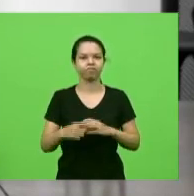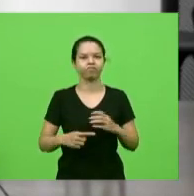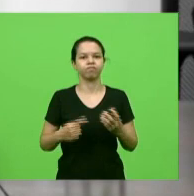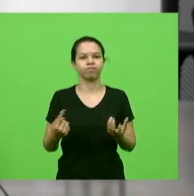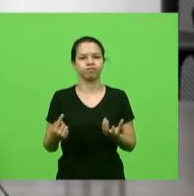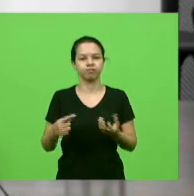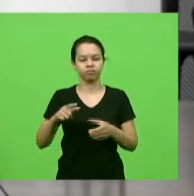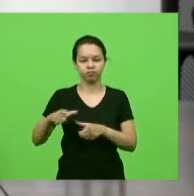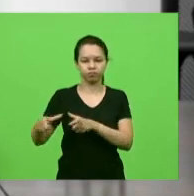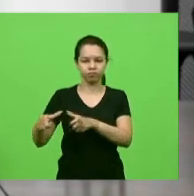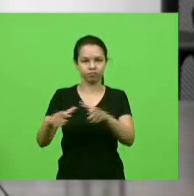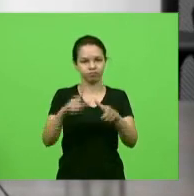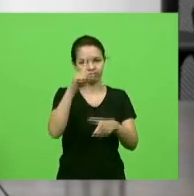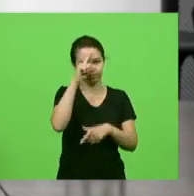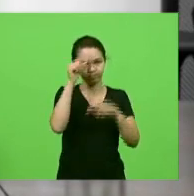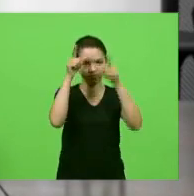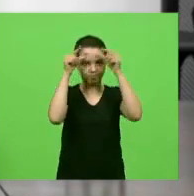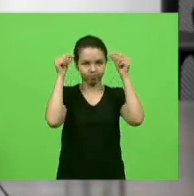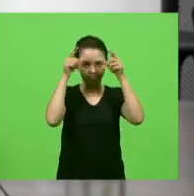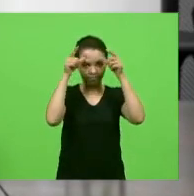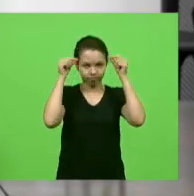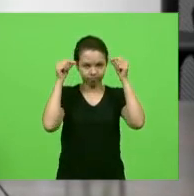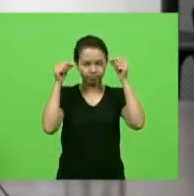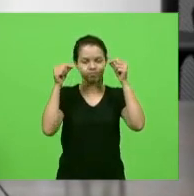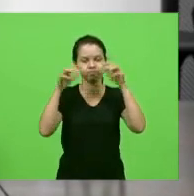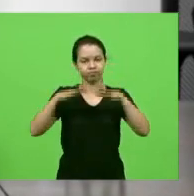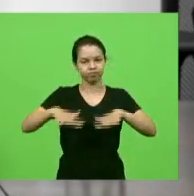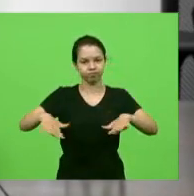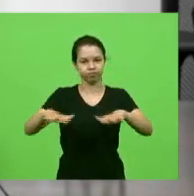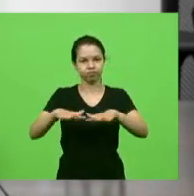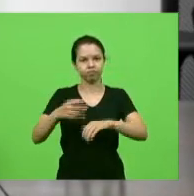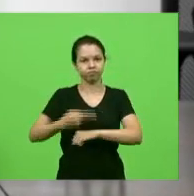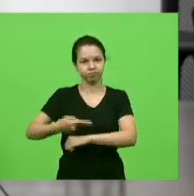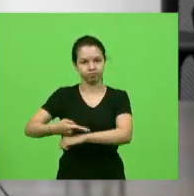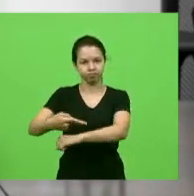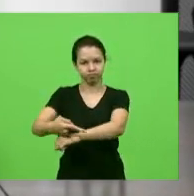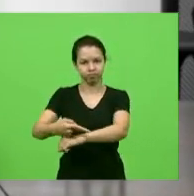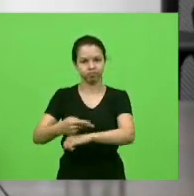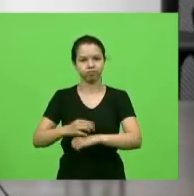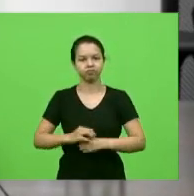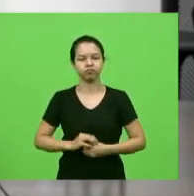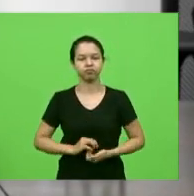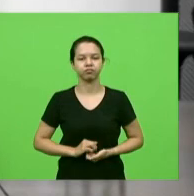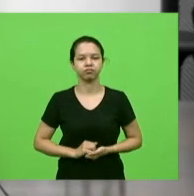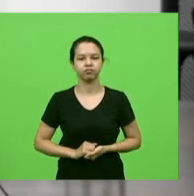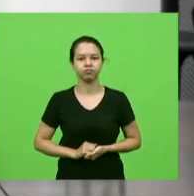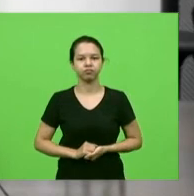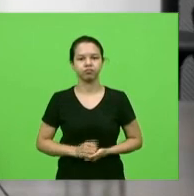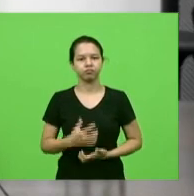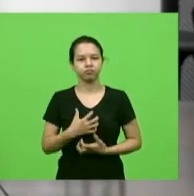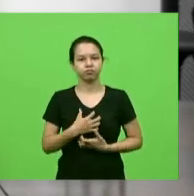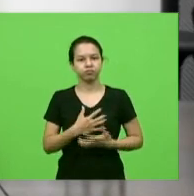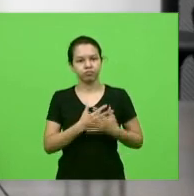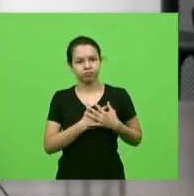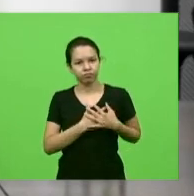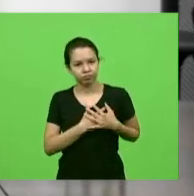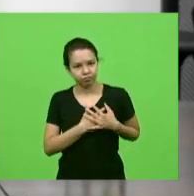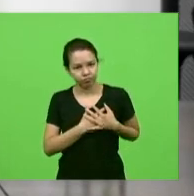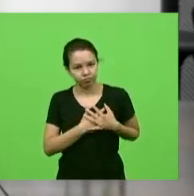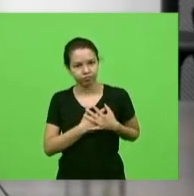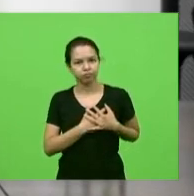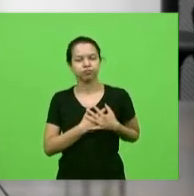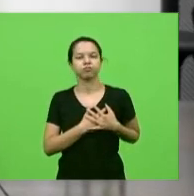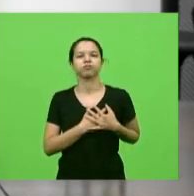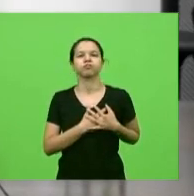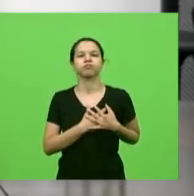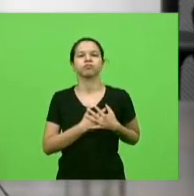enfermarias e nos leitos dos hospitais. Nossas condolências, nosso mais sentido e profundo